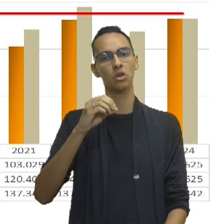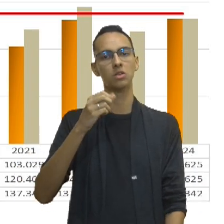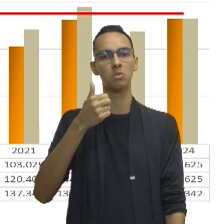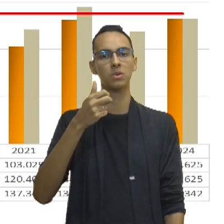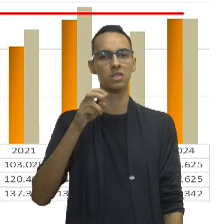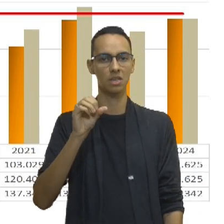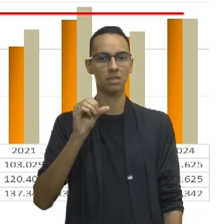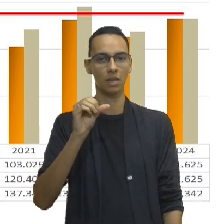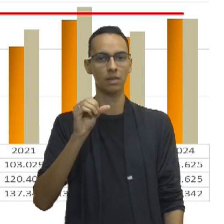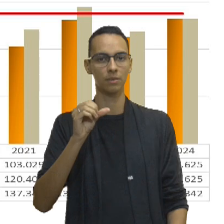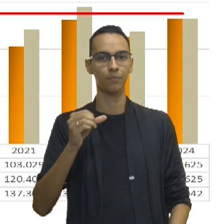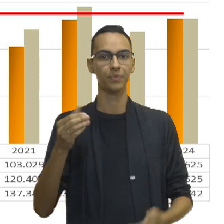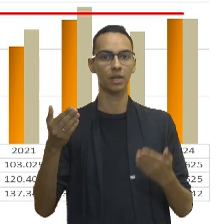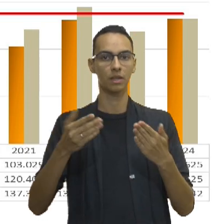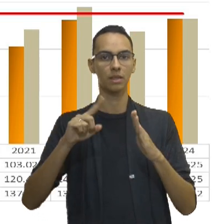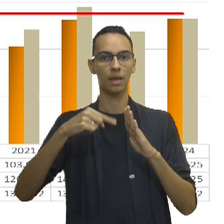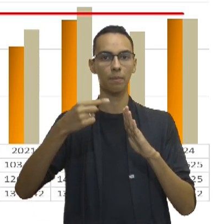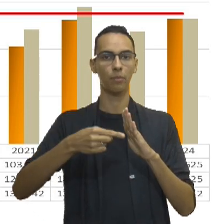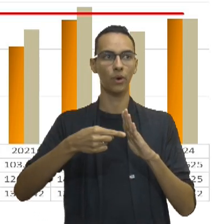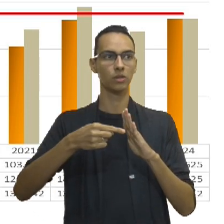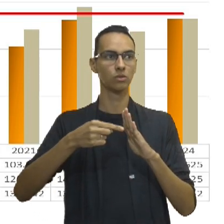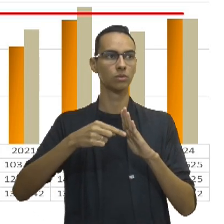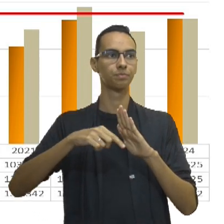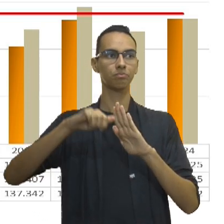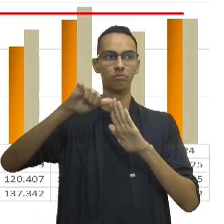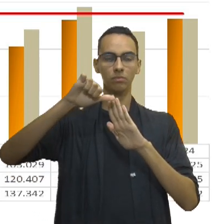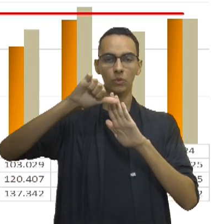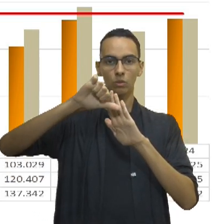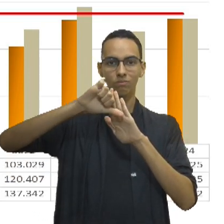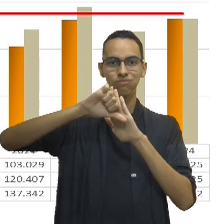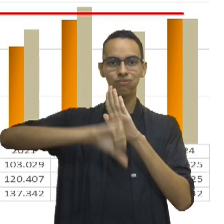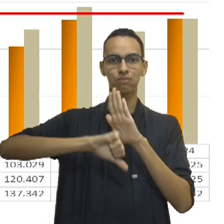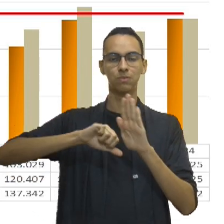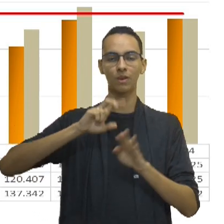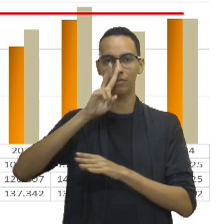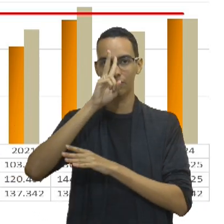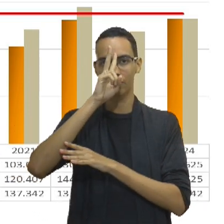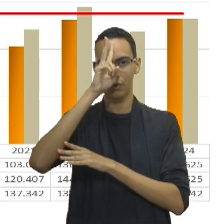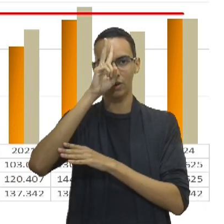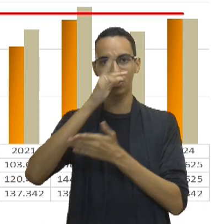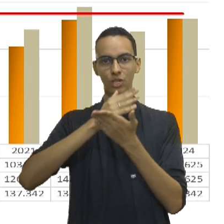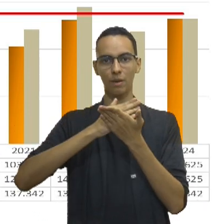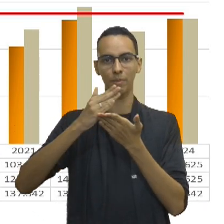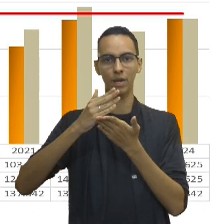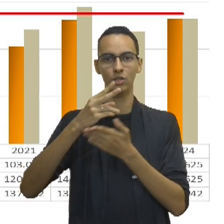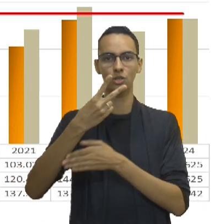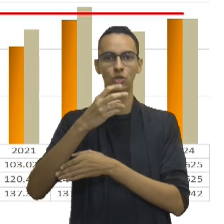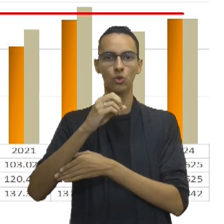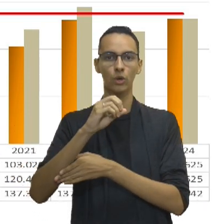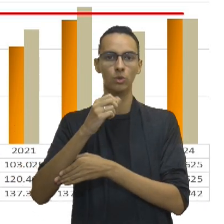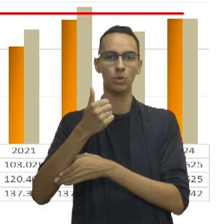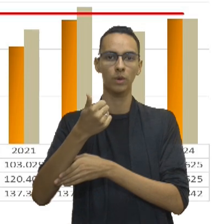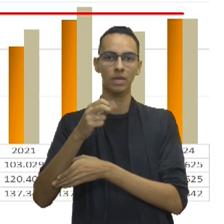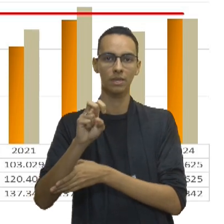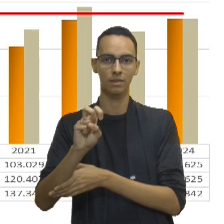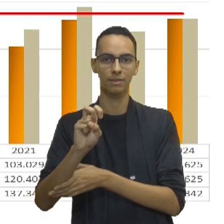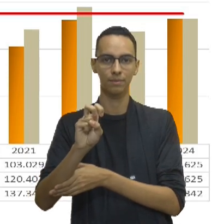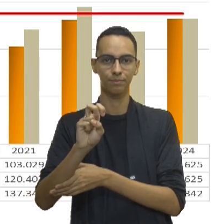E um decréscimo muito forte a partir de 2015. Né?